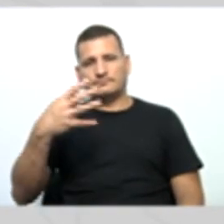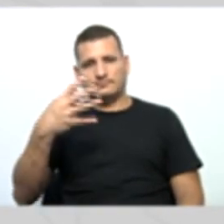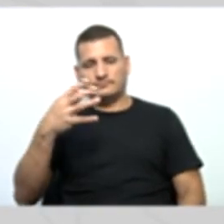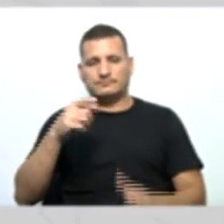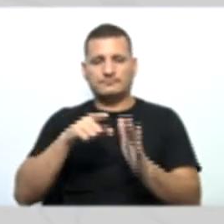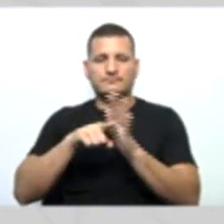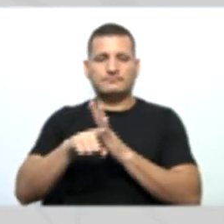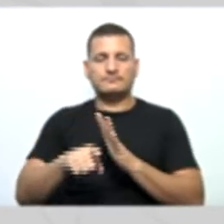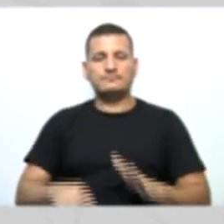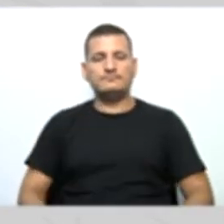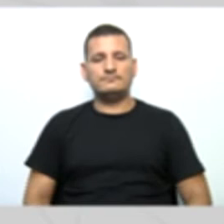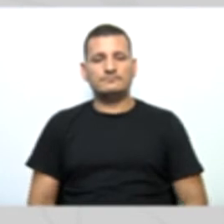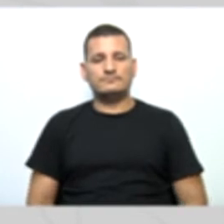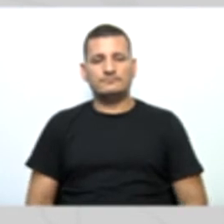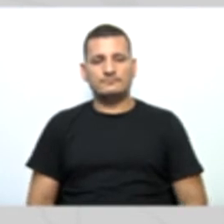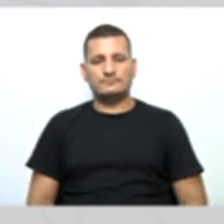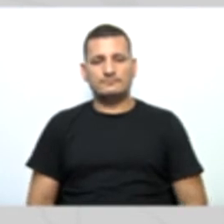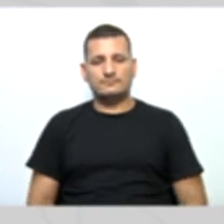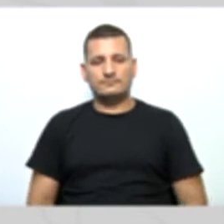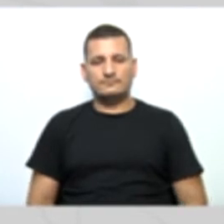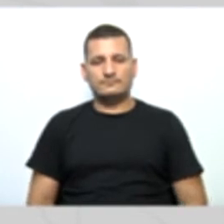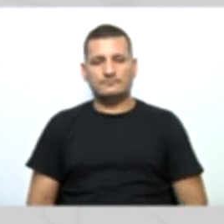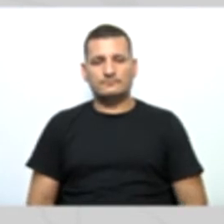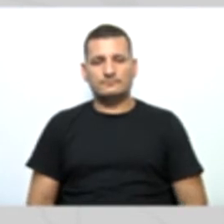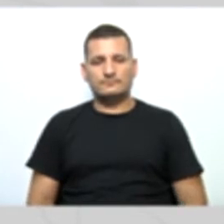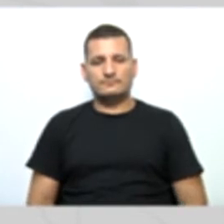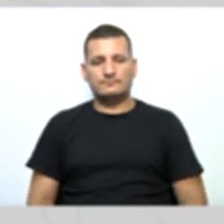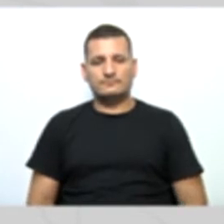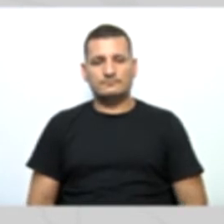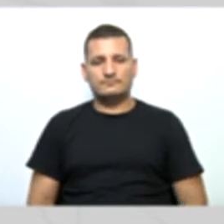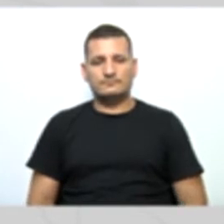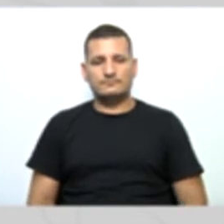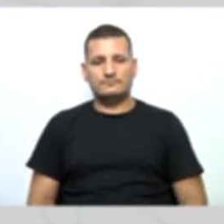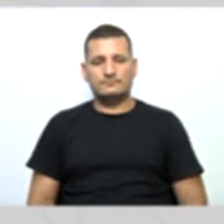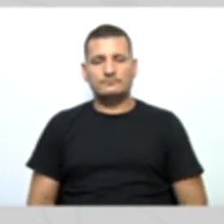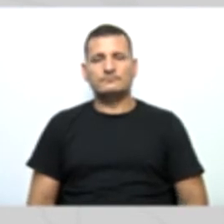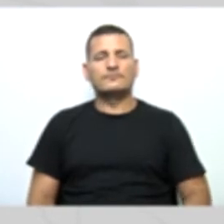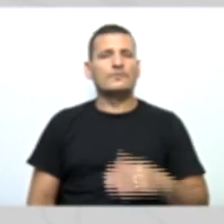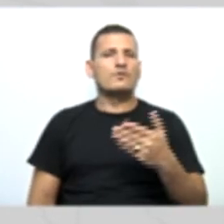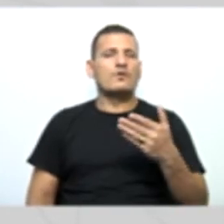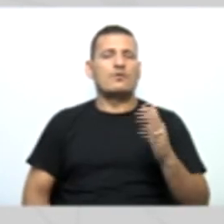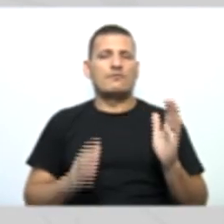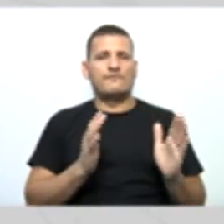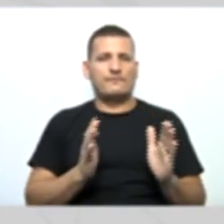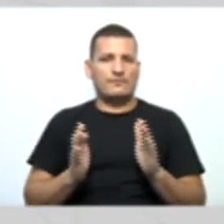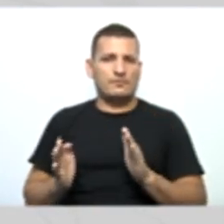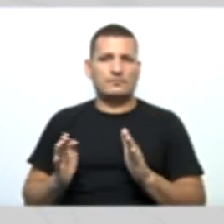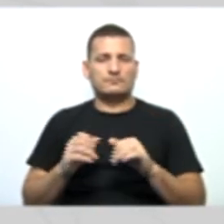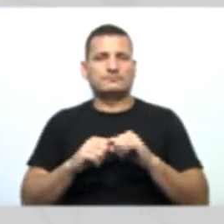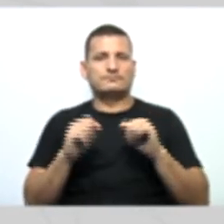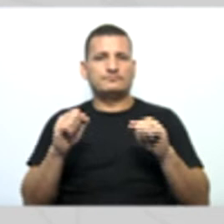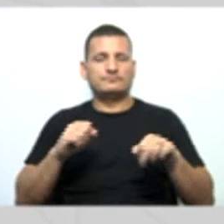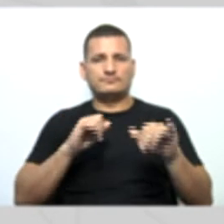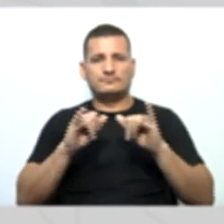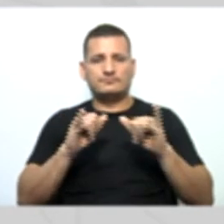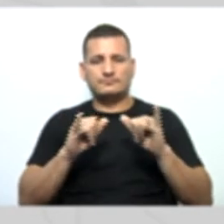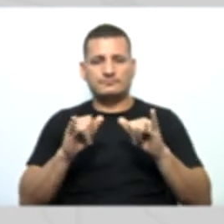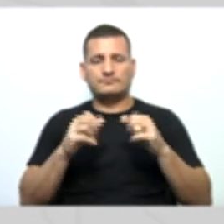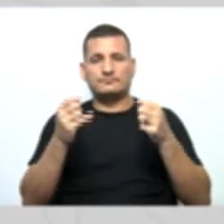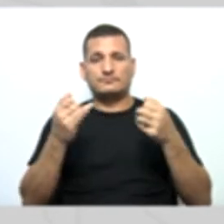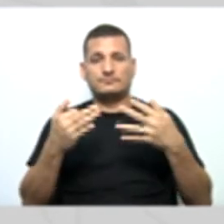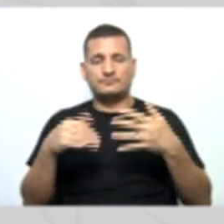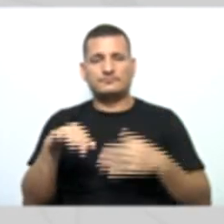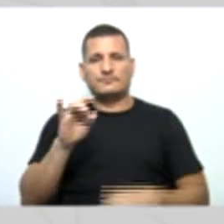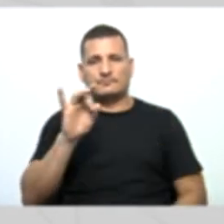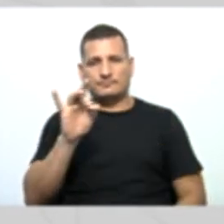certo? Quais são as fases de um sistema de informação? Explique